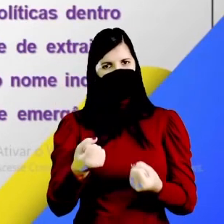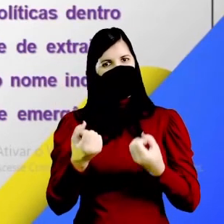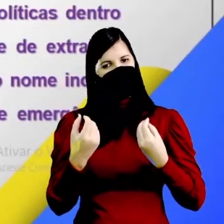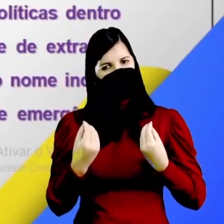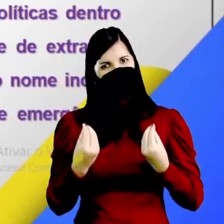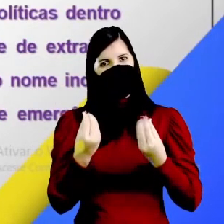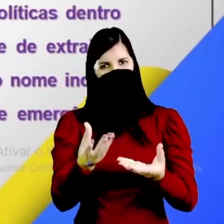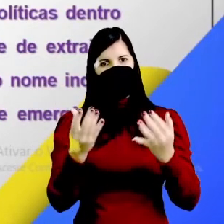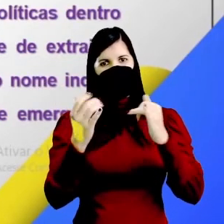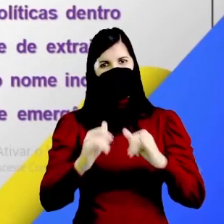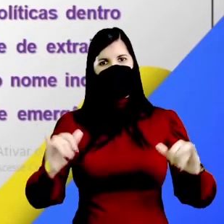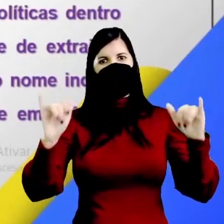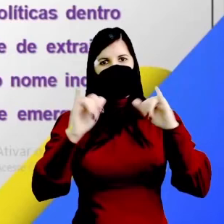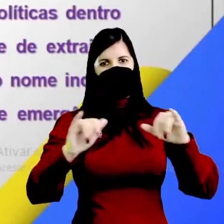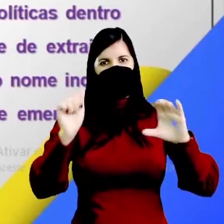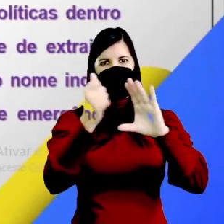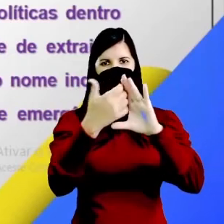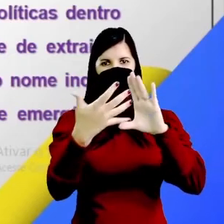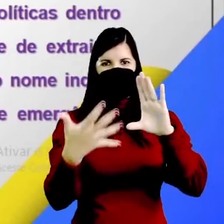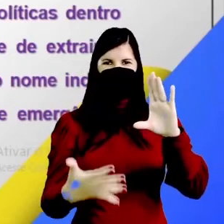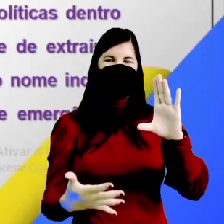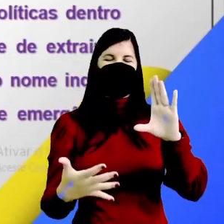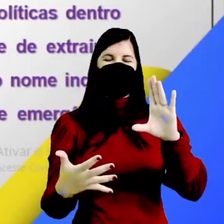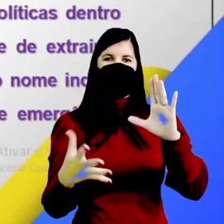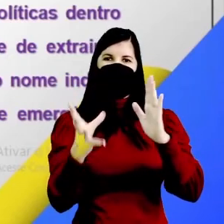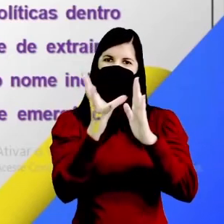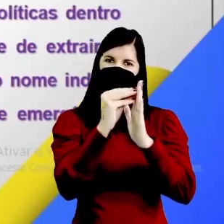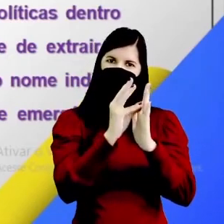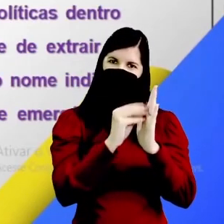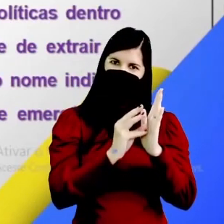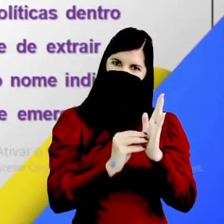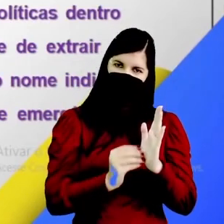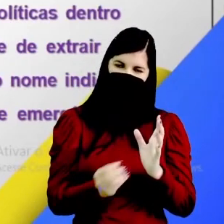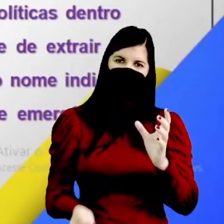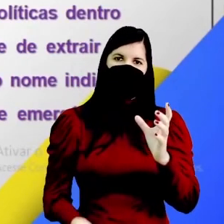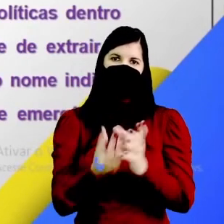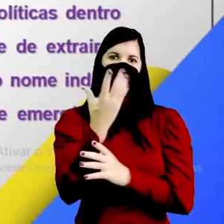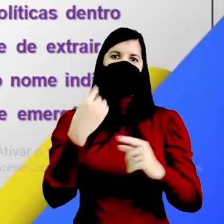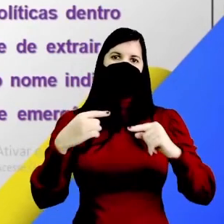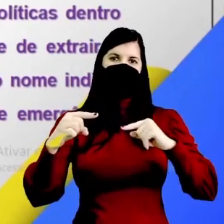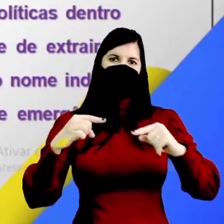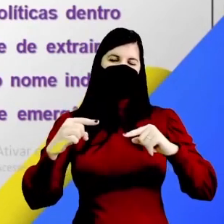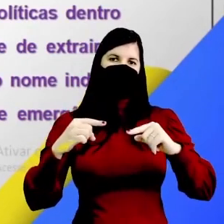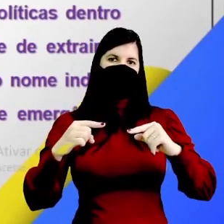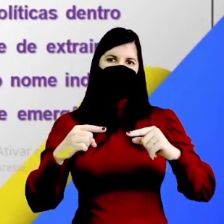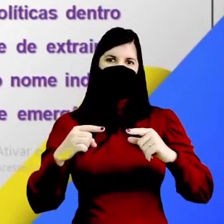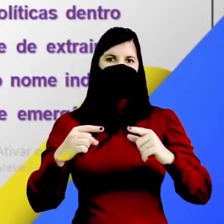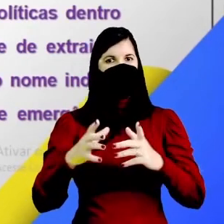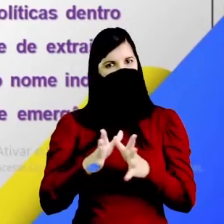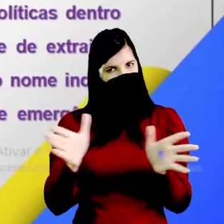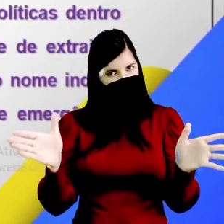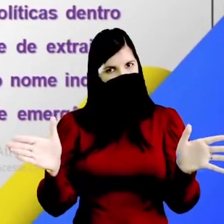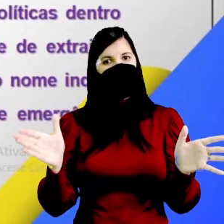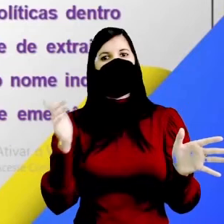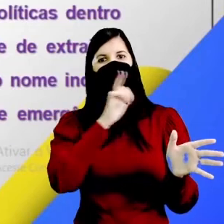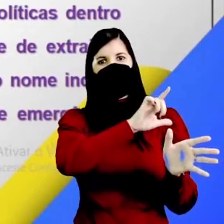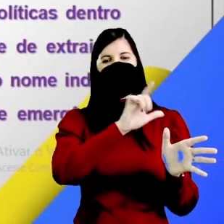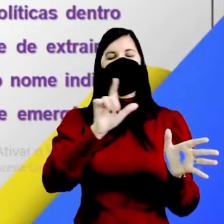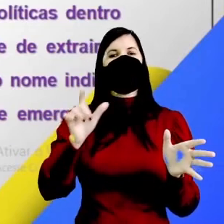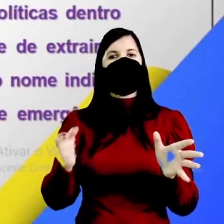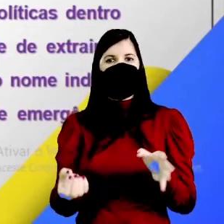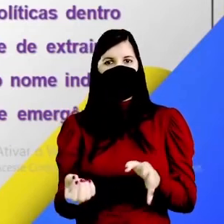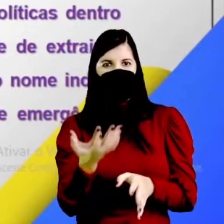informações e características gerais e colocar ali registrado e criar, assim, essa política, essa diretriz que vai te dar ali, vai compor